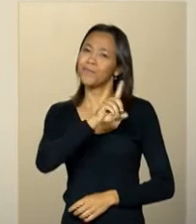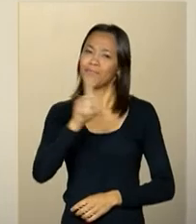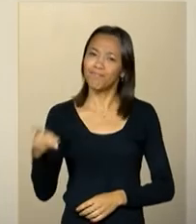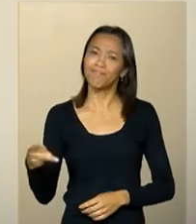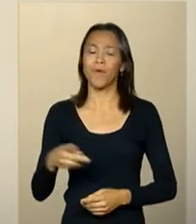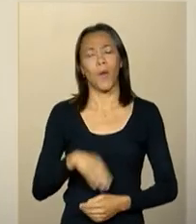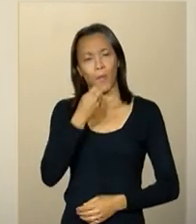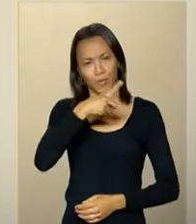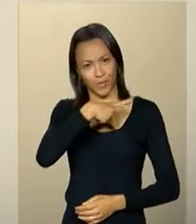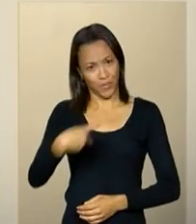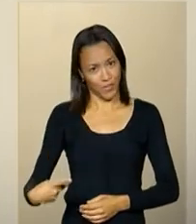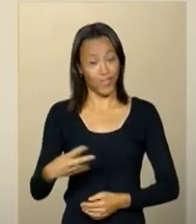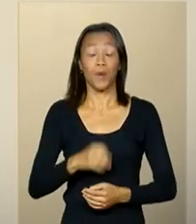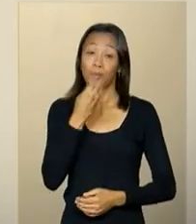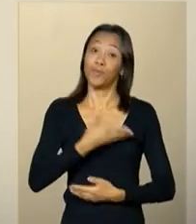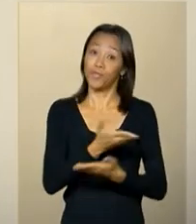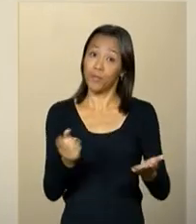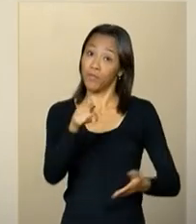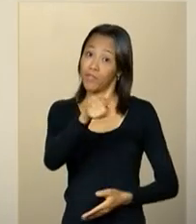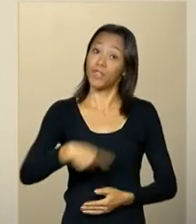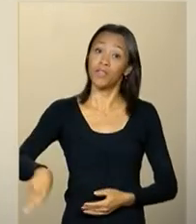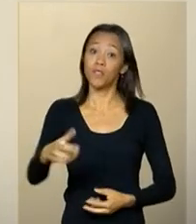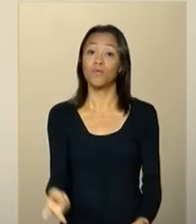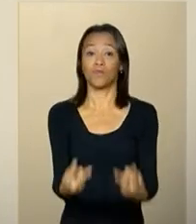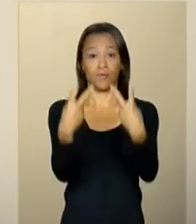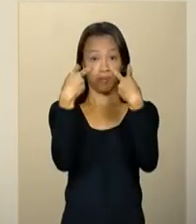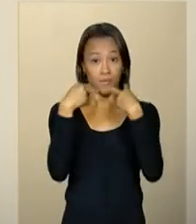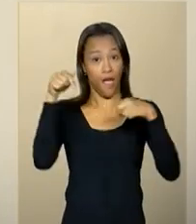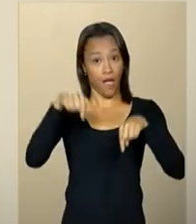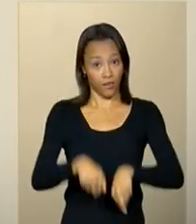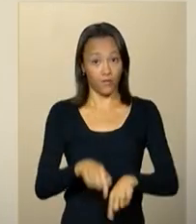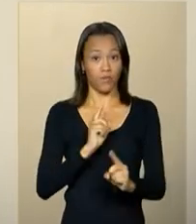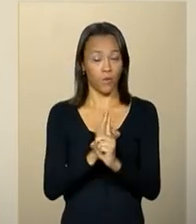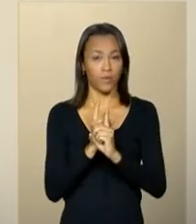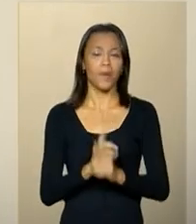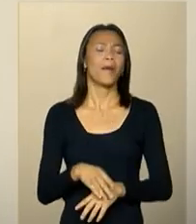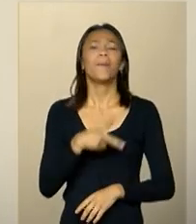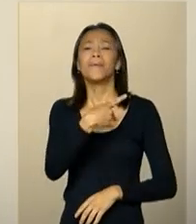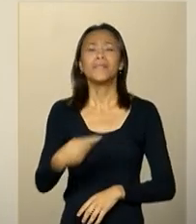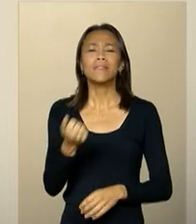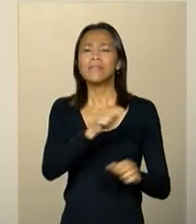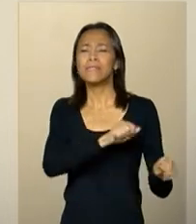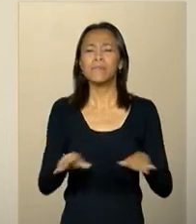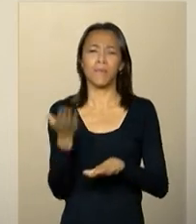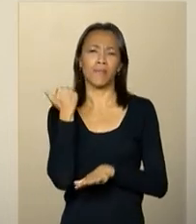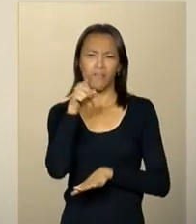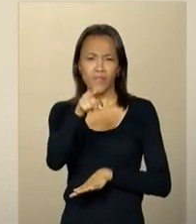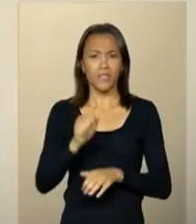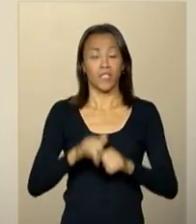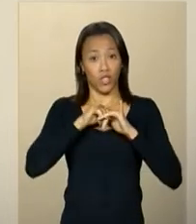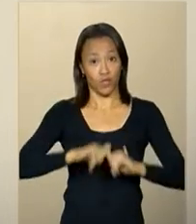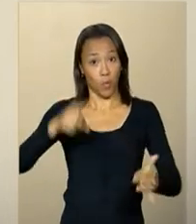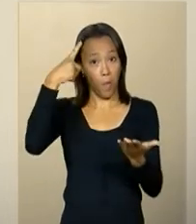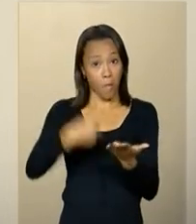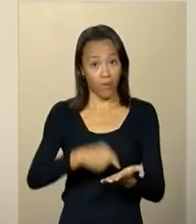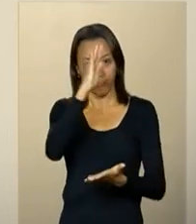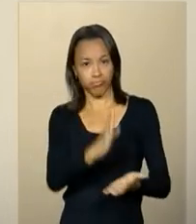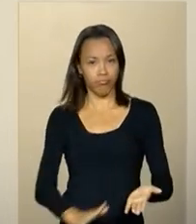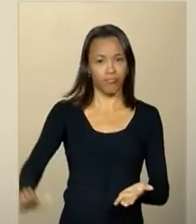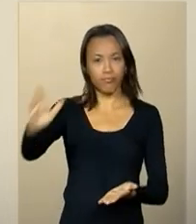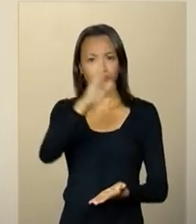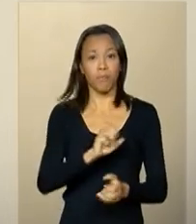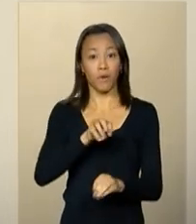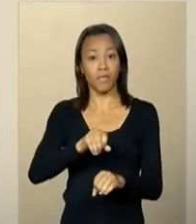dia presidenta Bom dia Luciano e bom dia para você que nos acompanha aqui no café presidenta na semana passada a sua lançou o pacto Nacional